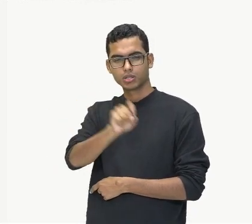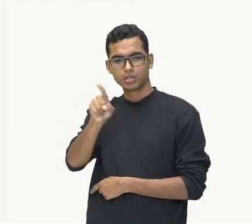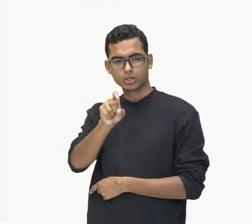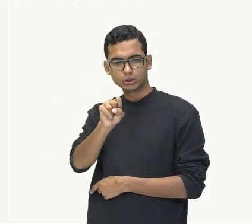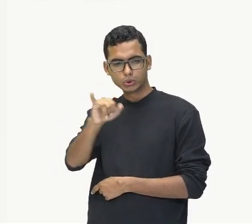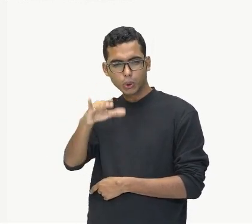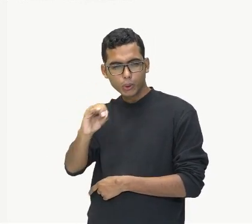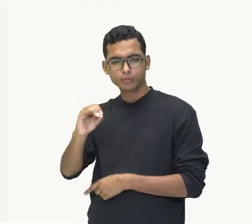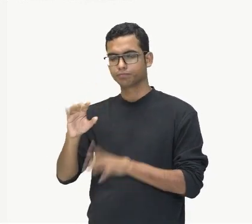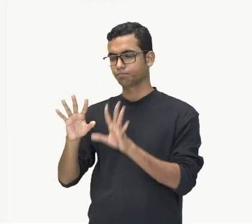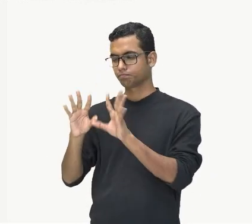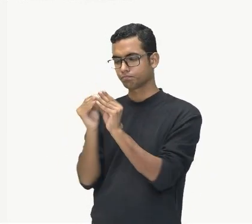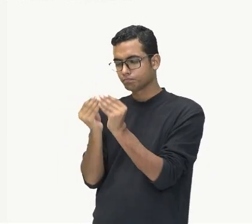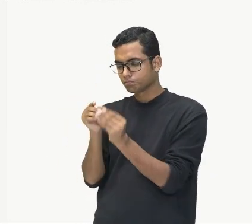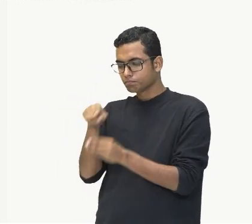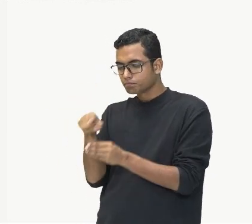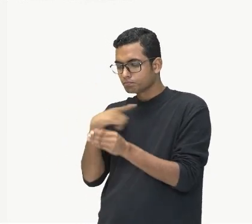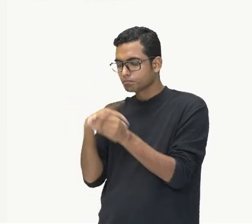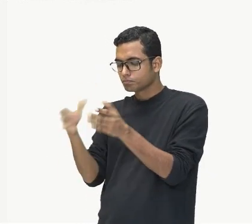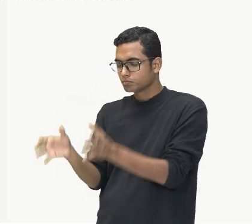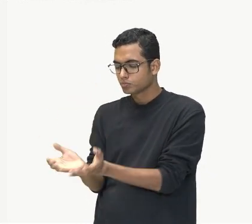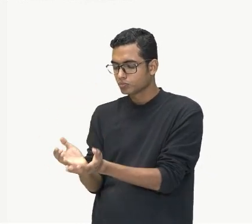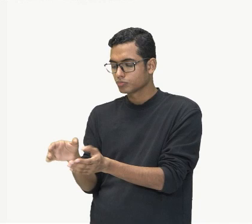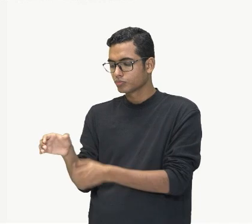essa substância,